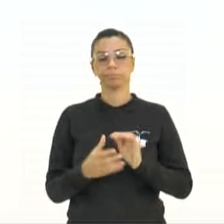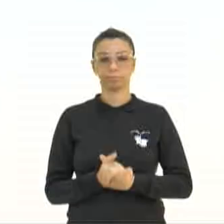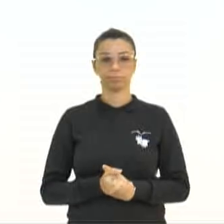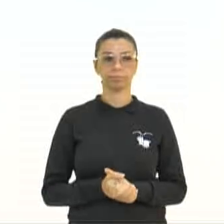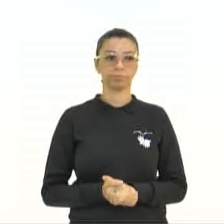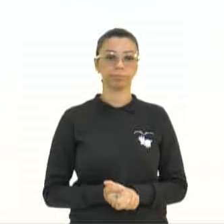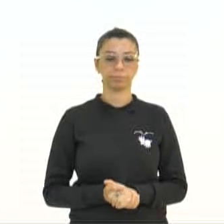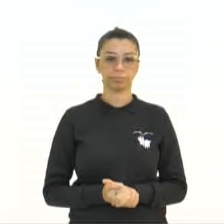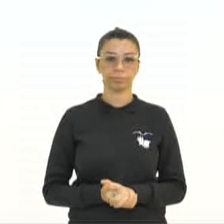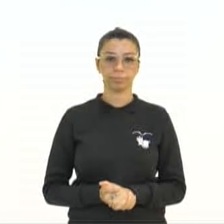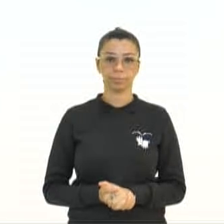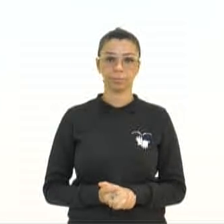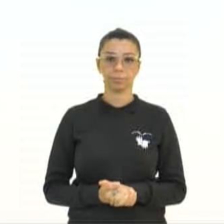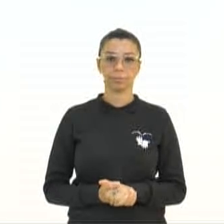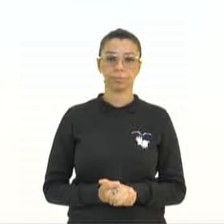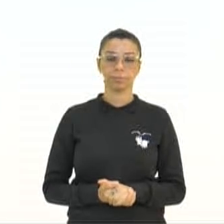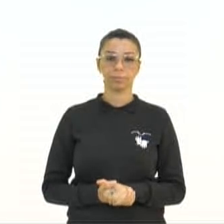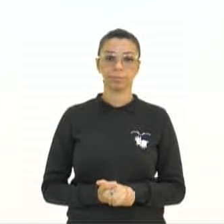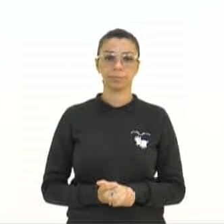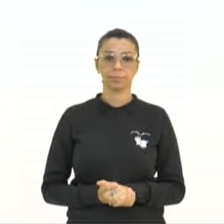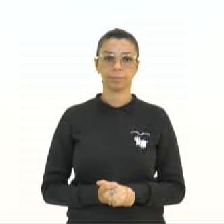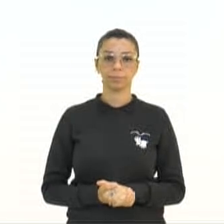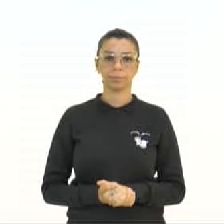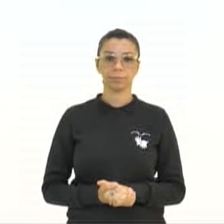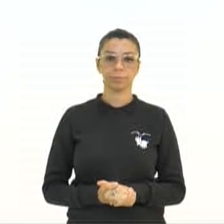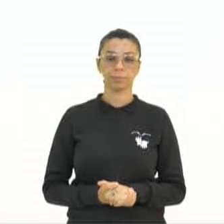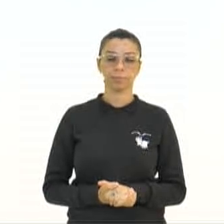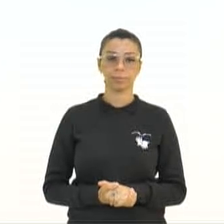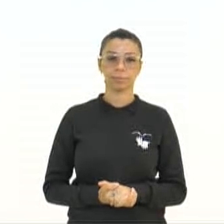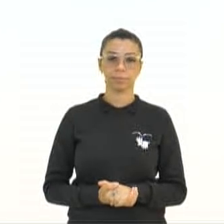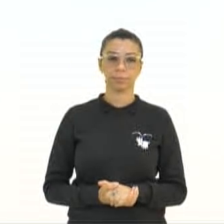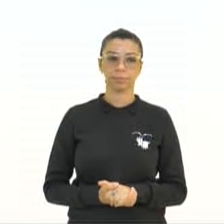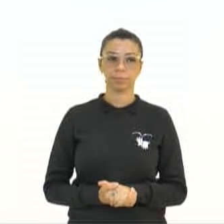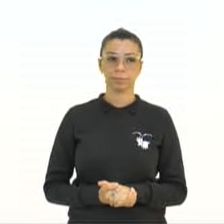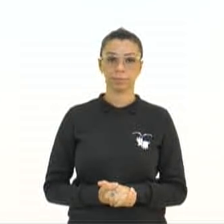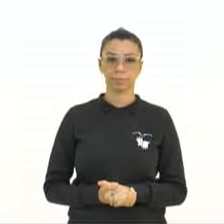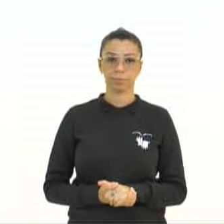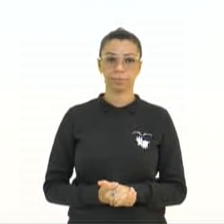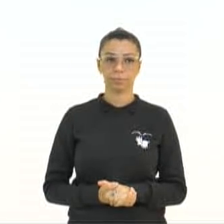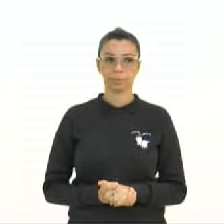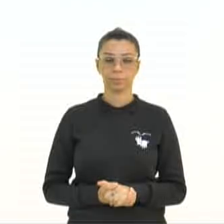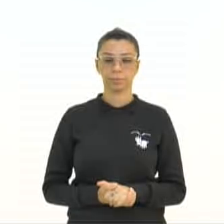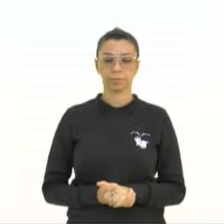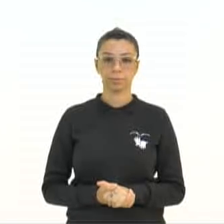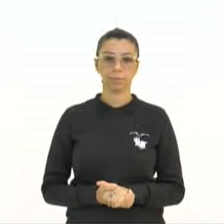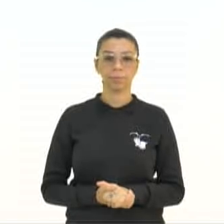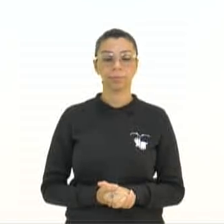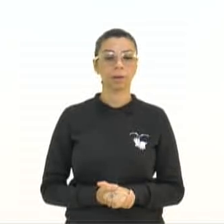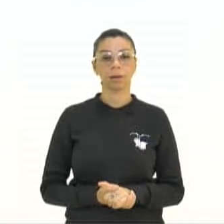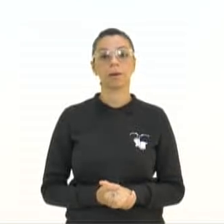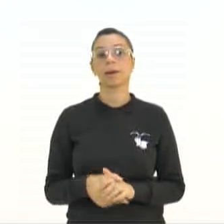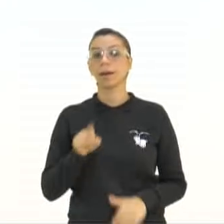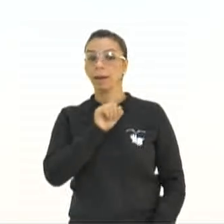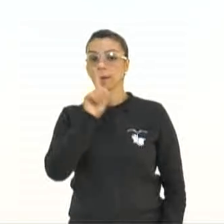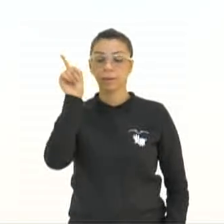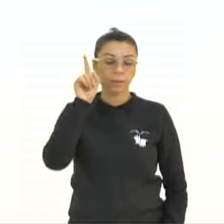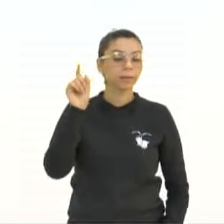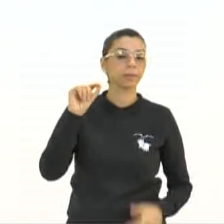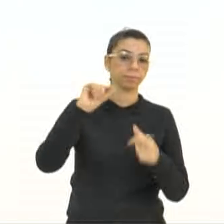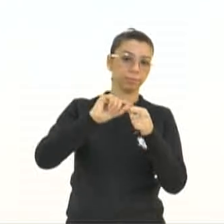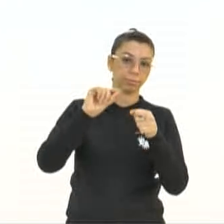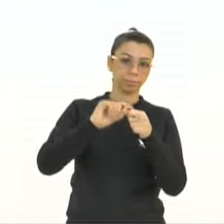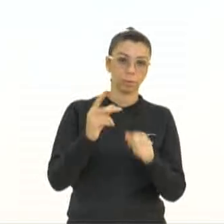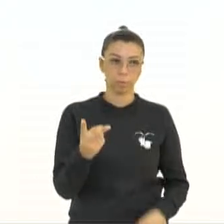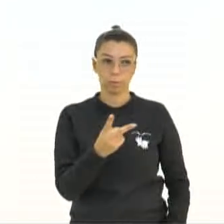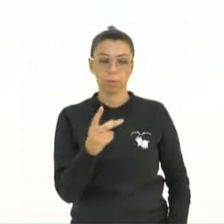collect all his dirt socks, vacuum the carpet e watering the plants. Então foram essas atividades que eles fizeram.